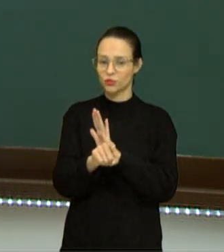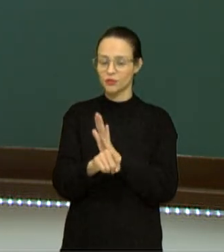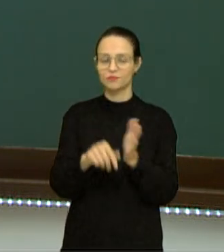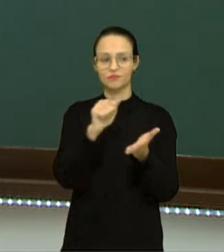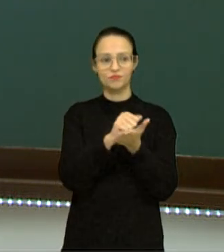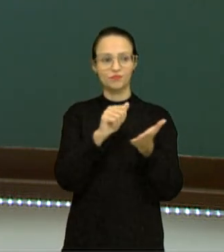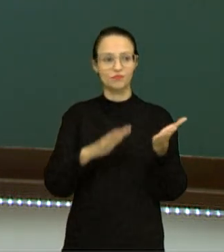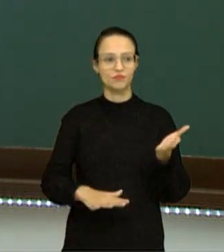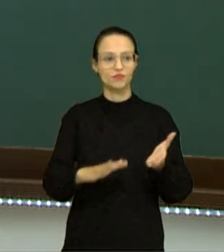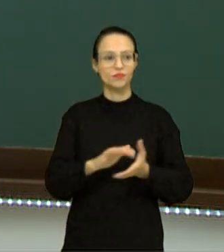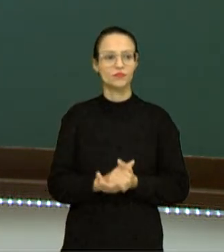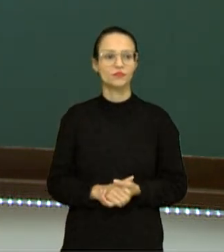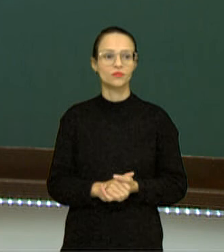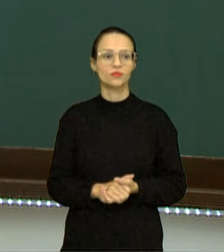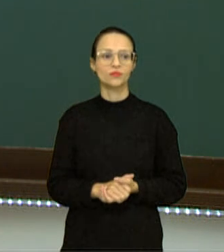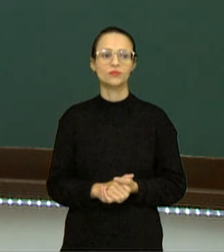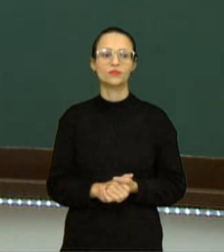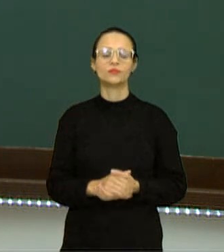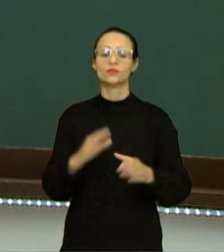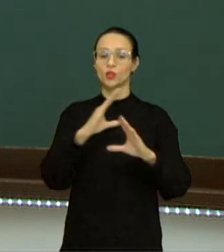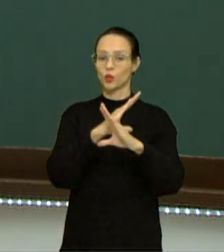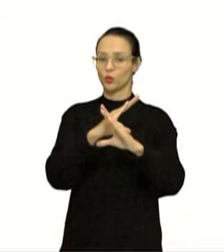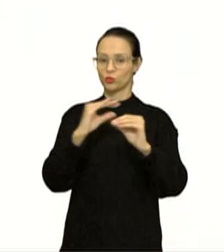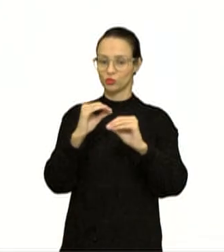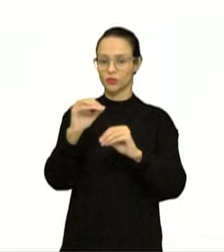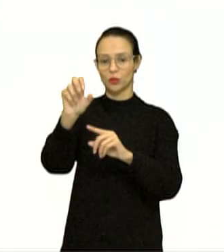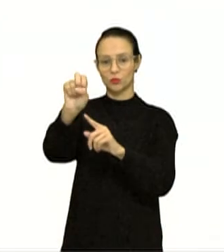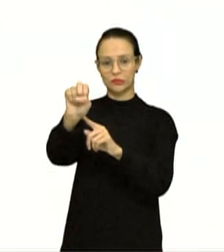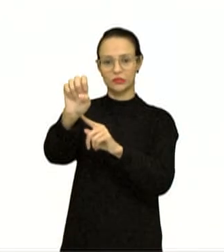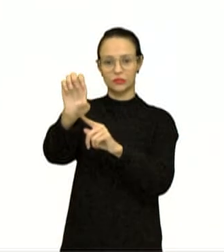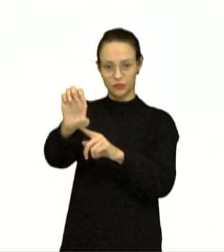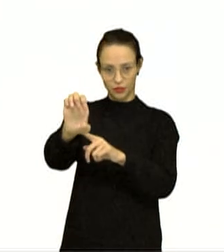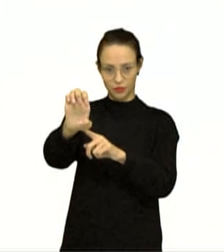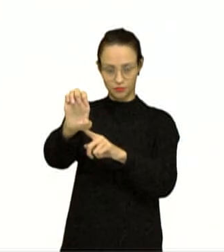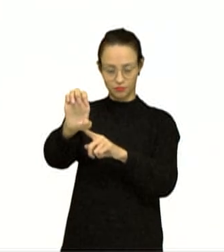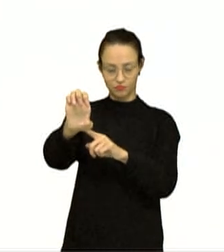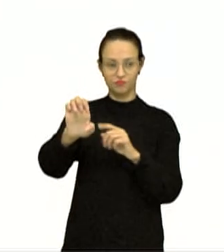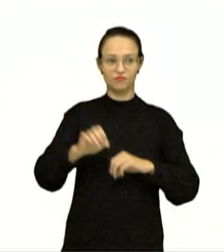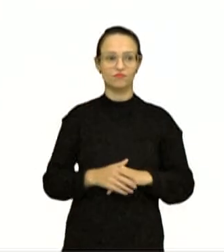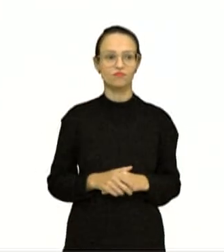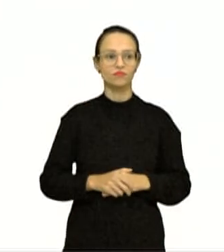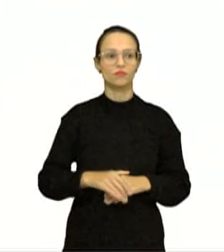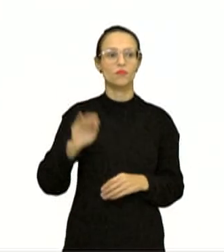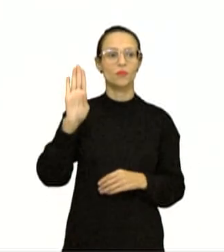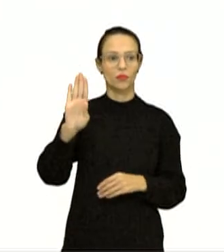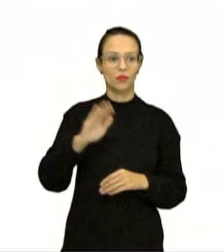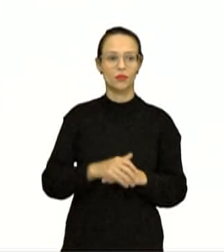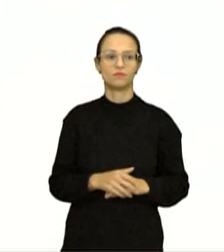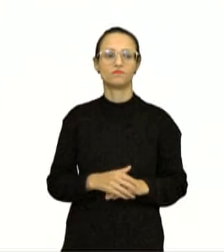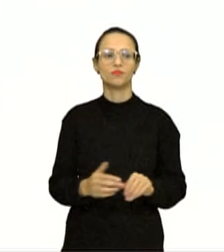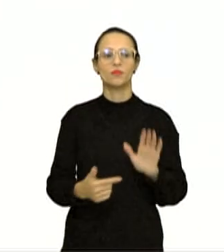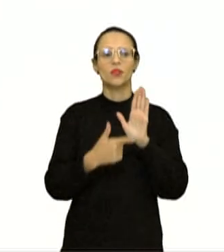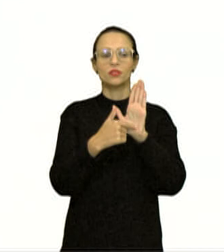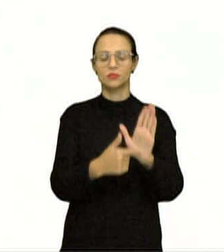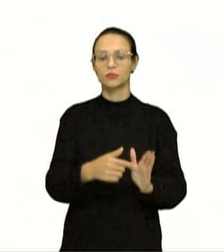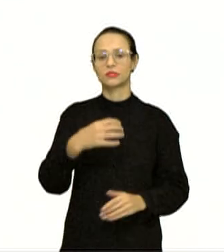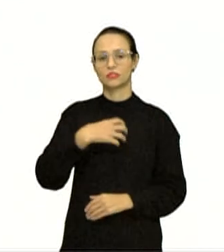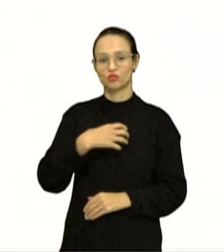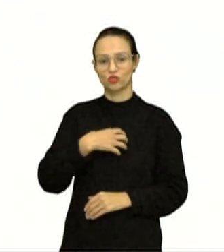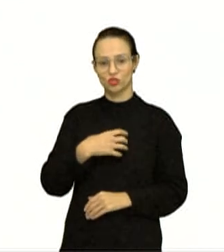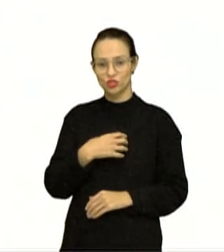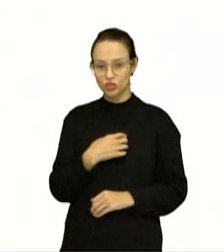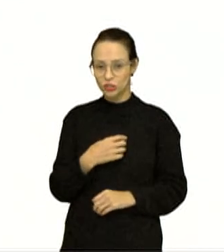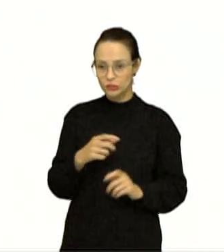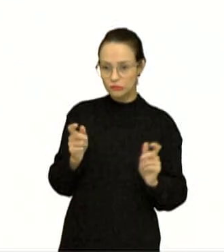tarefa, né? A conjunção que está presente na oração é a conjunção se. Letra B, expressa o sentido